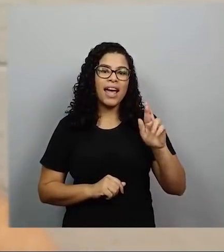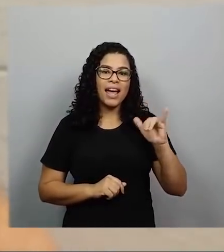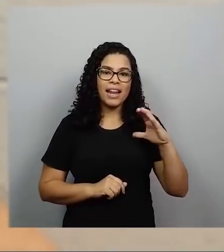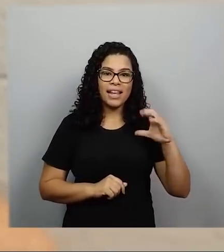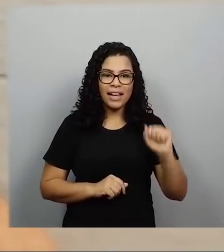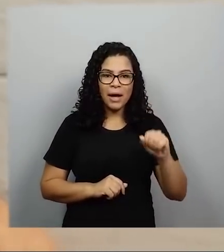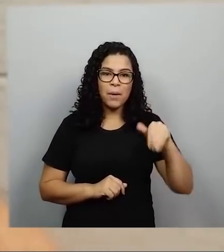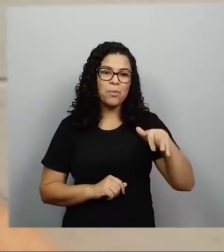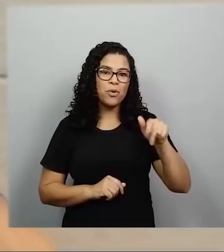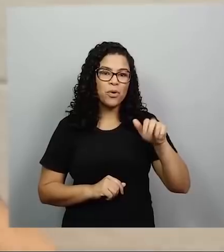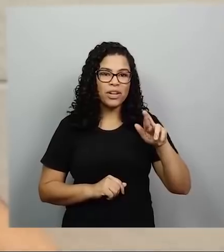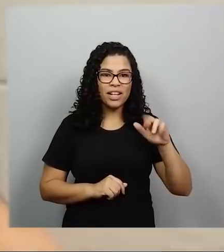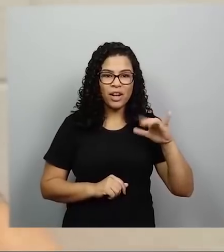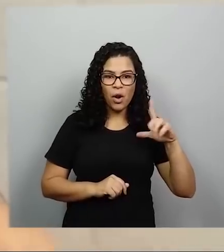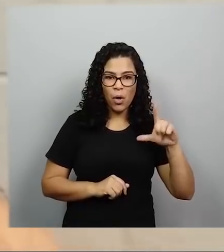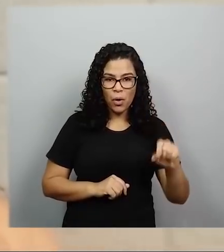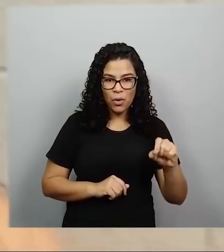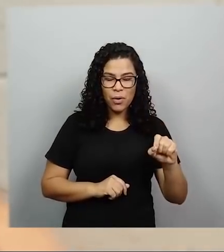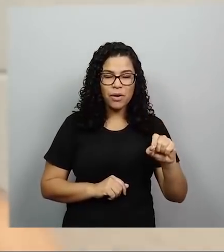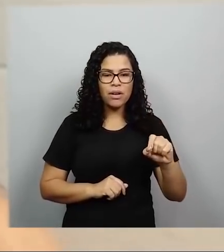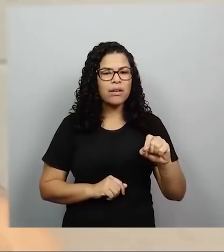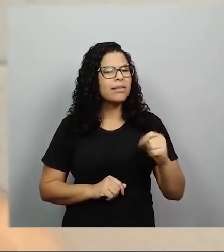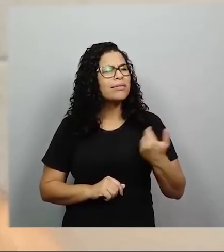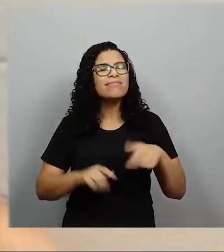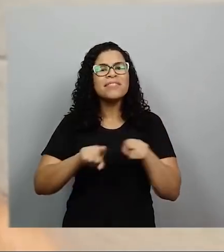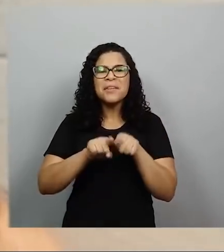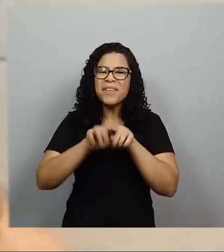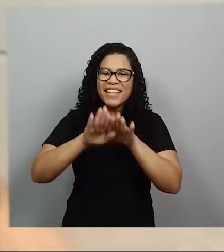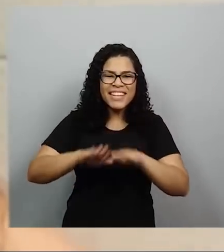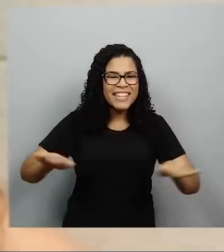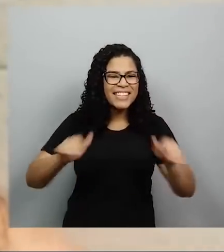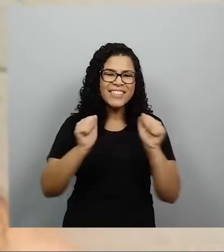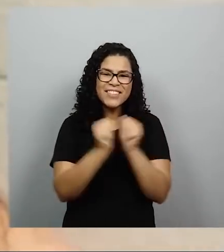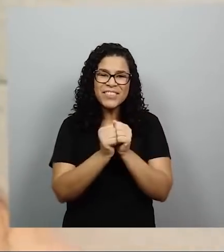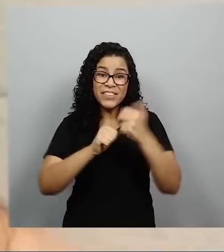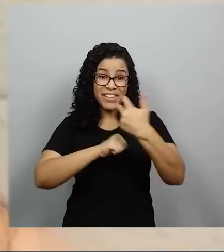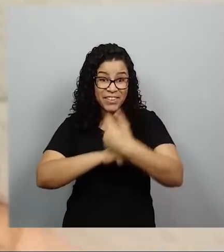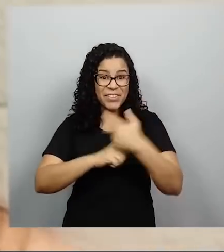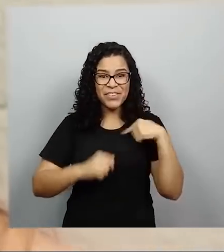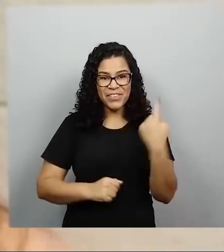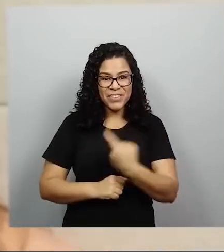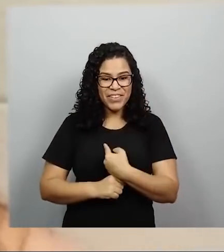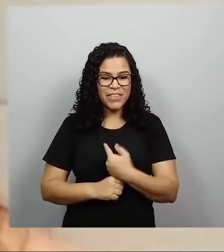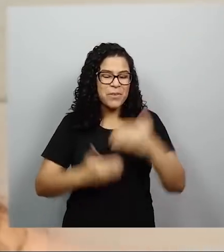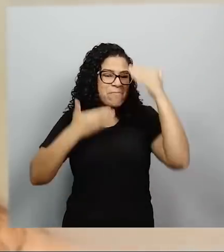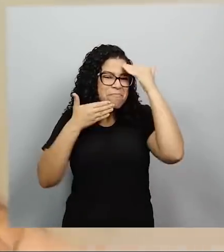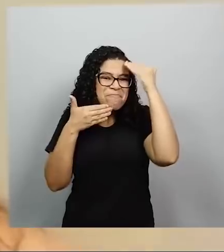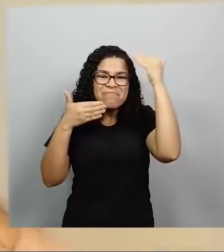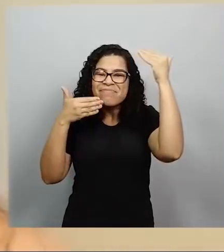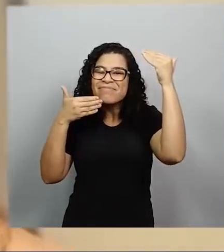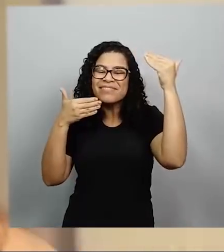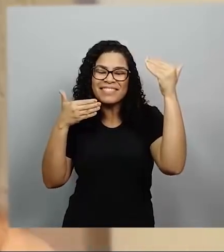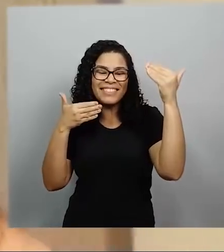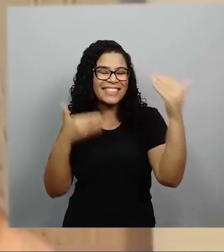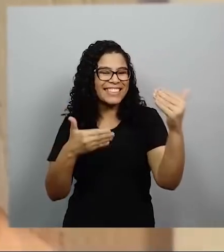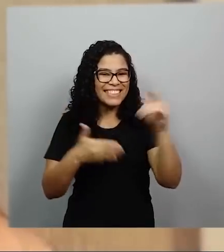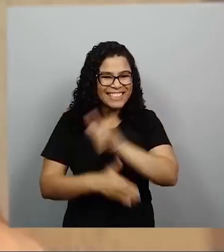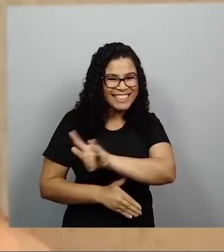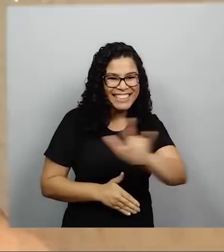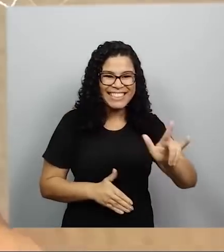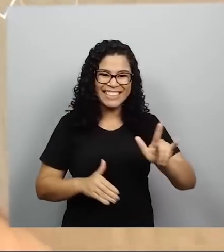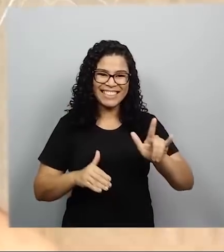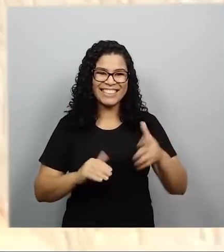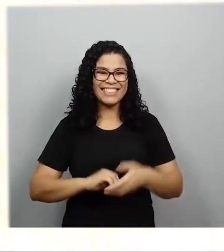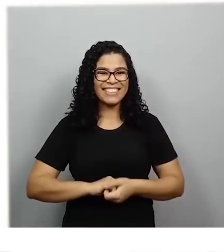Calegari, Murilo, Manu e demais crianças que gravaram conosco. Thank you all and lots of